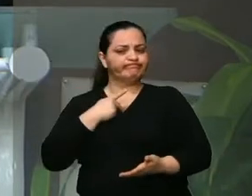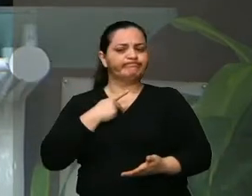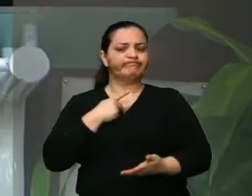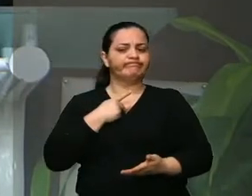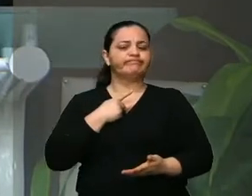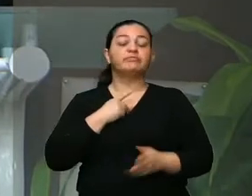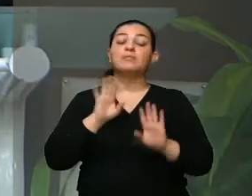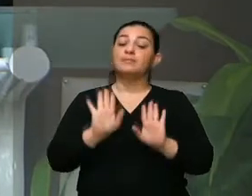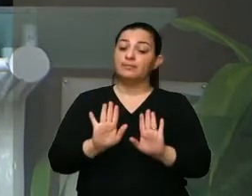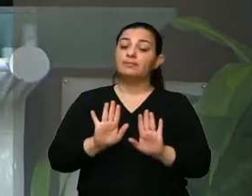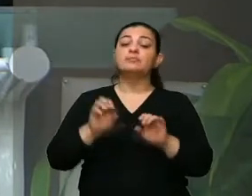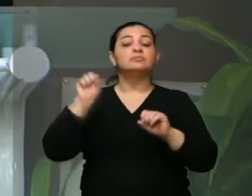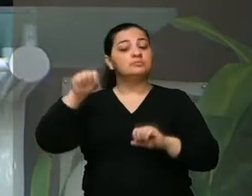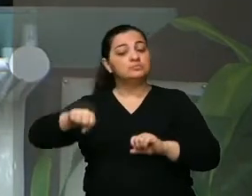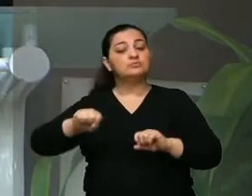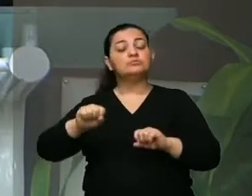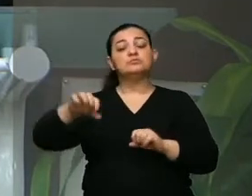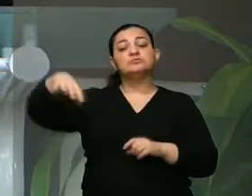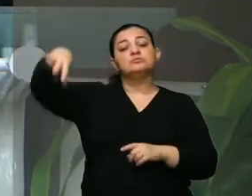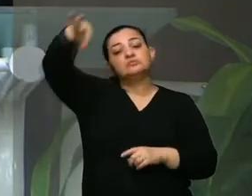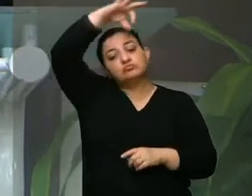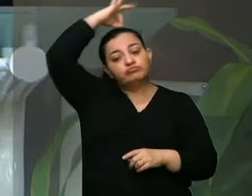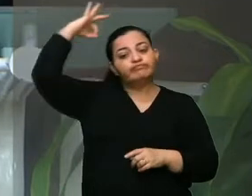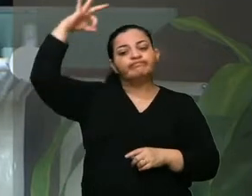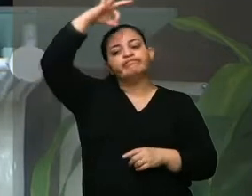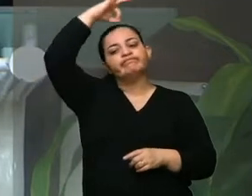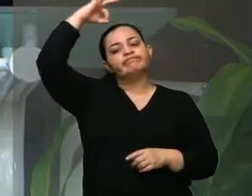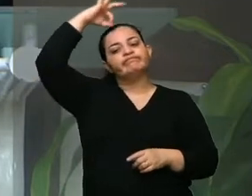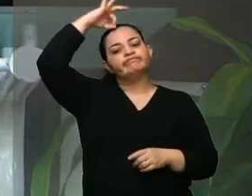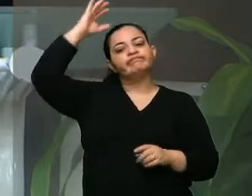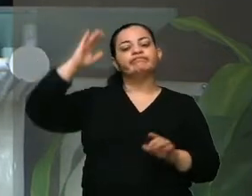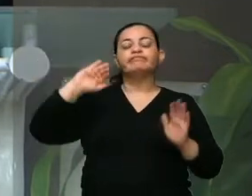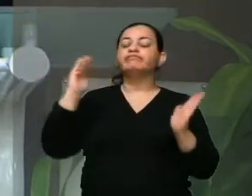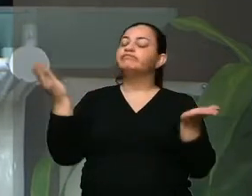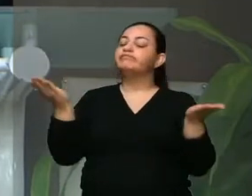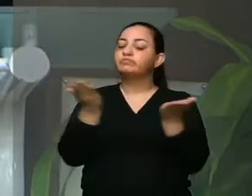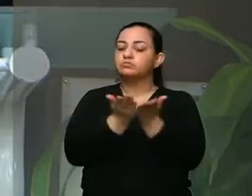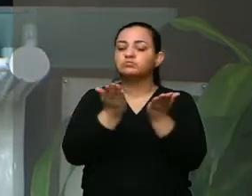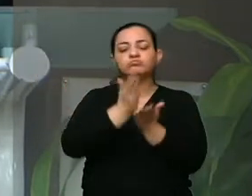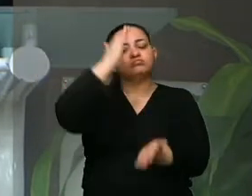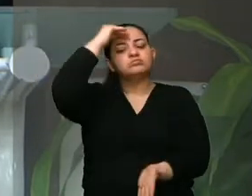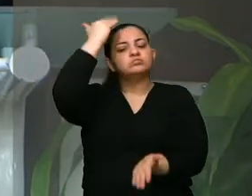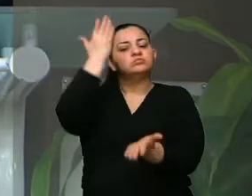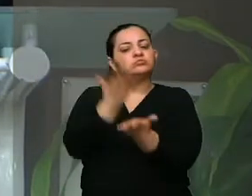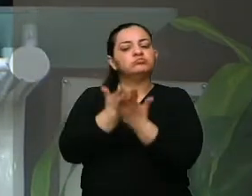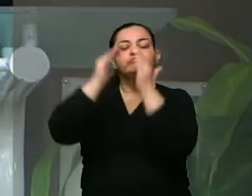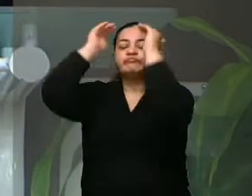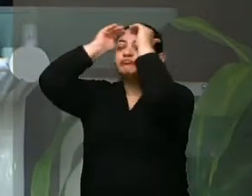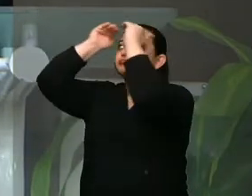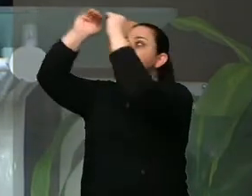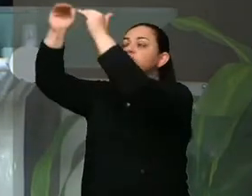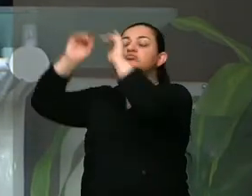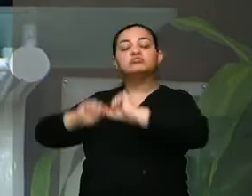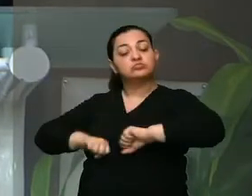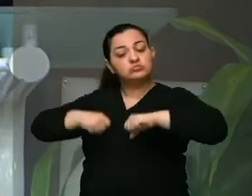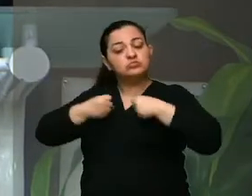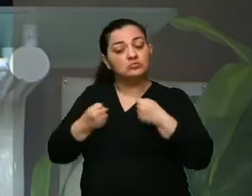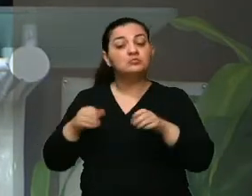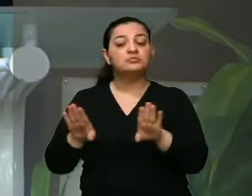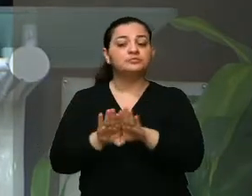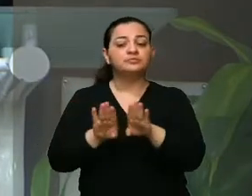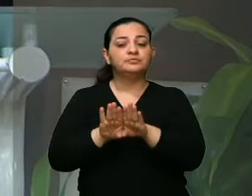mas sim um espírito crente obediente e dedicado